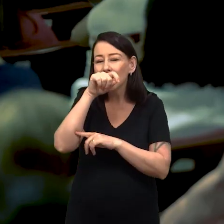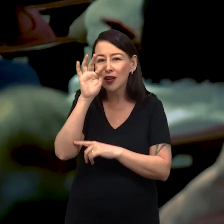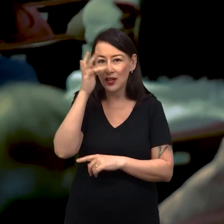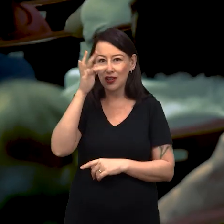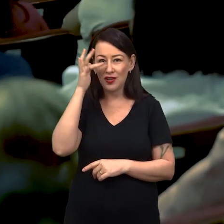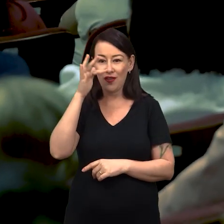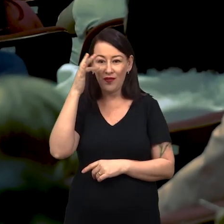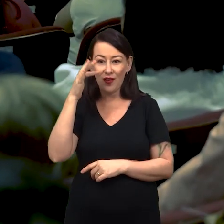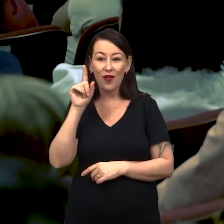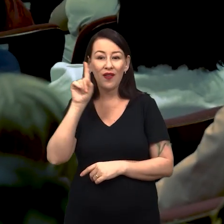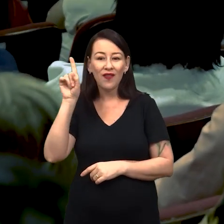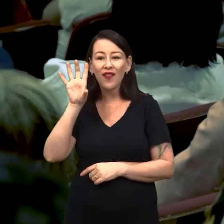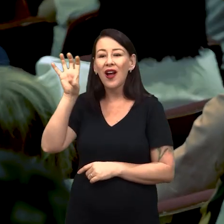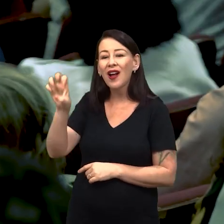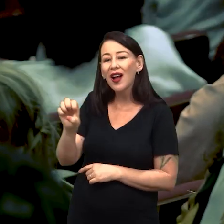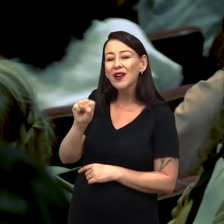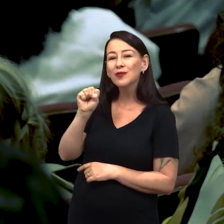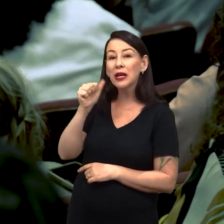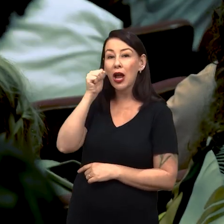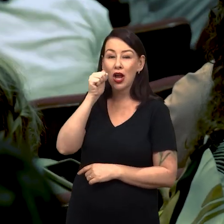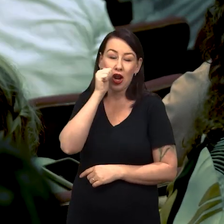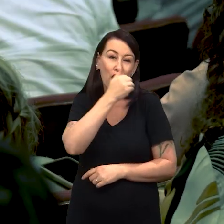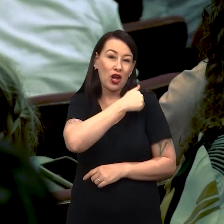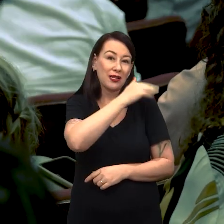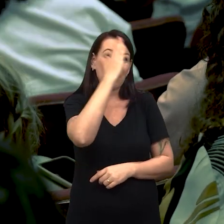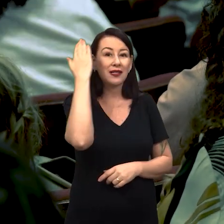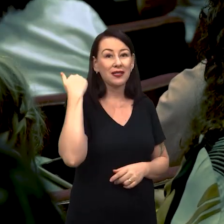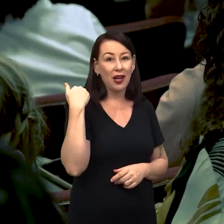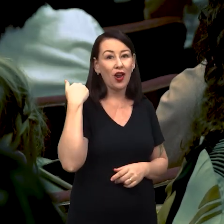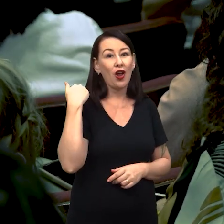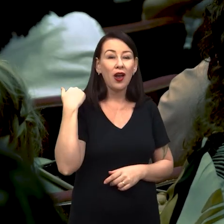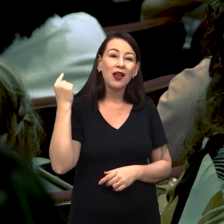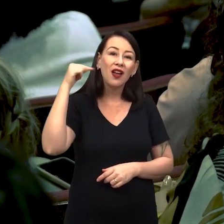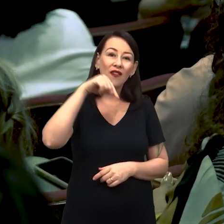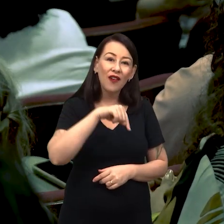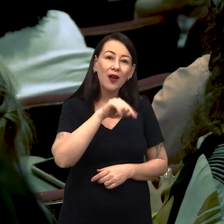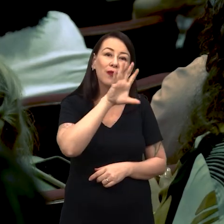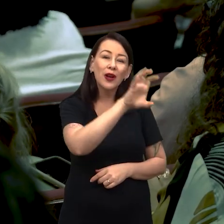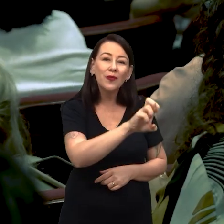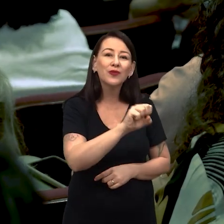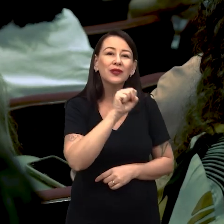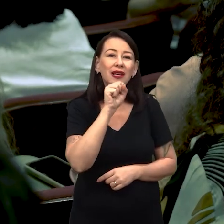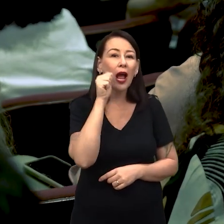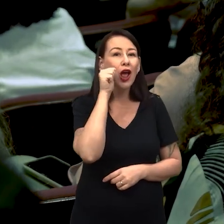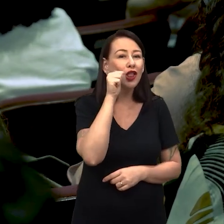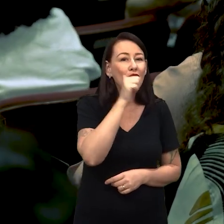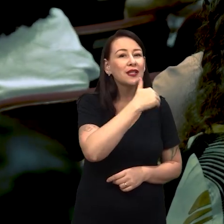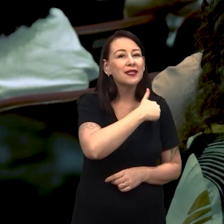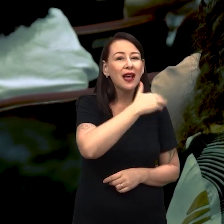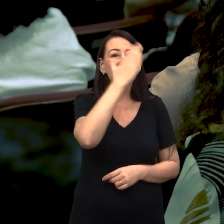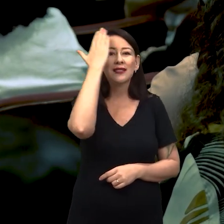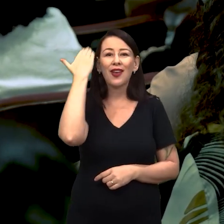toma conta do jardim. Vai buscar Nossa Senhora pra contar contadinho. Vai